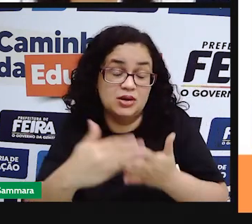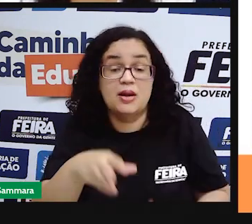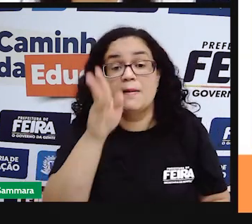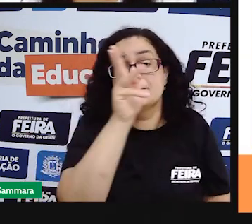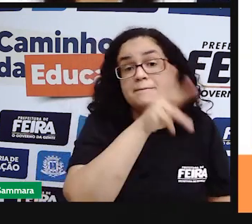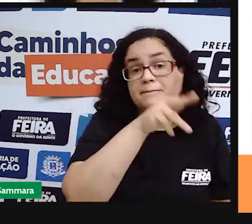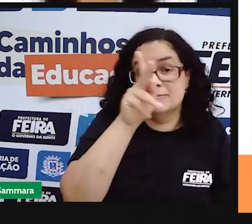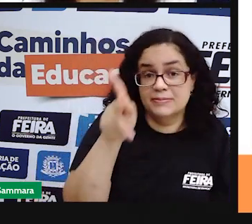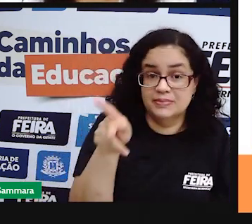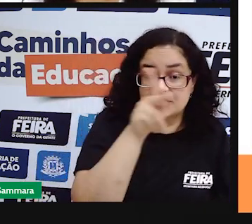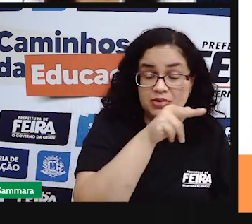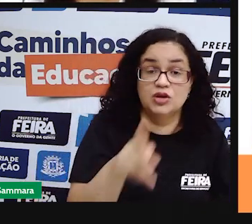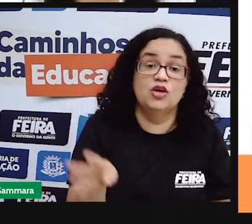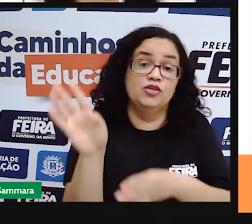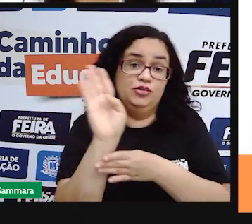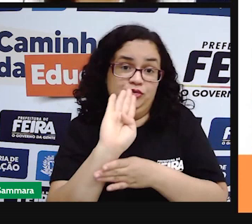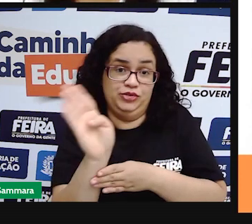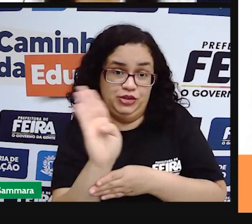ó, um vídeo.